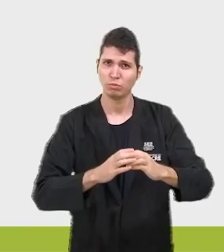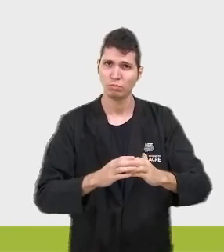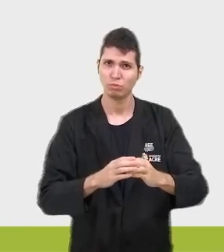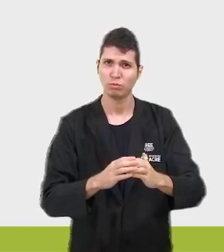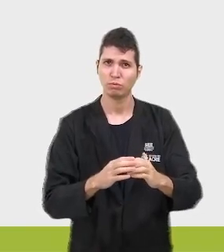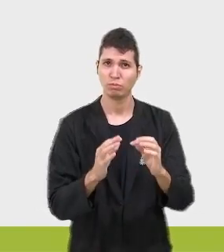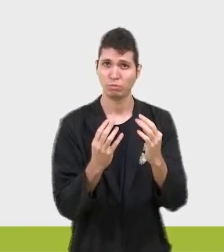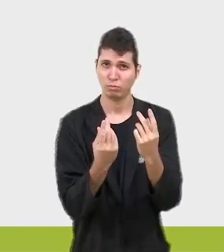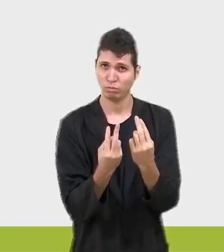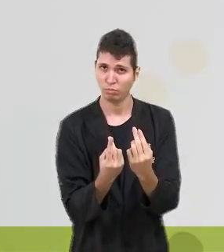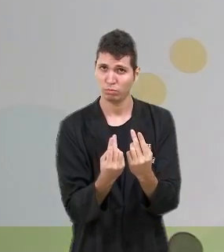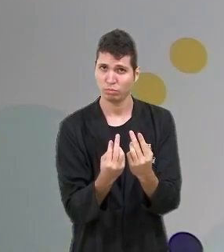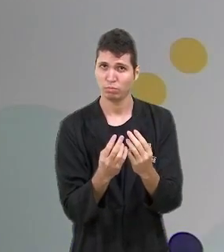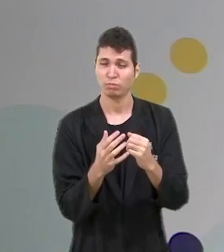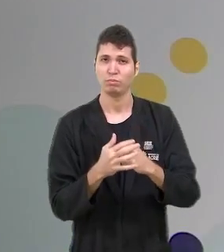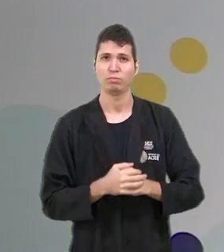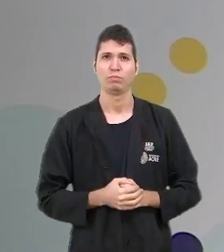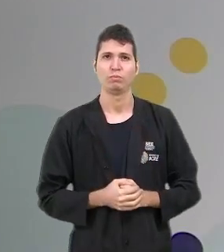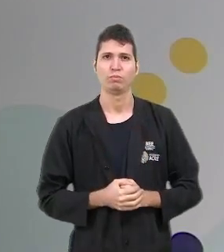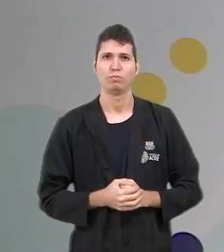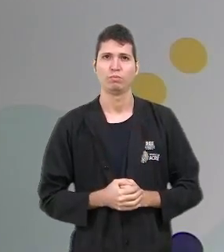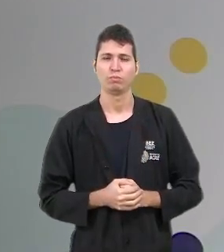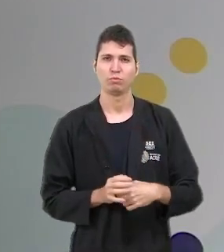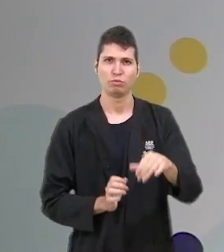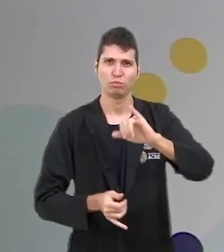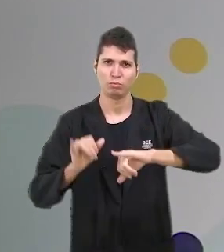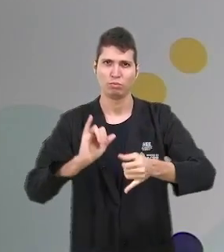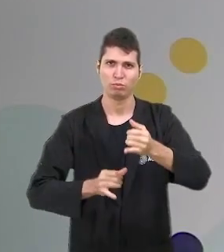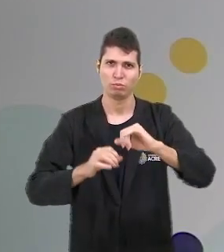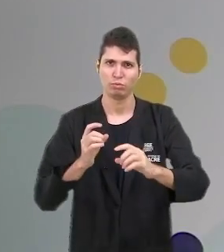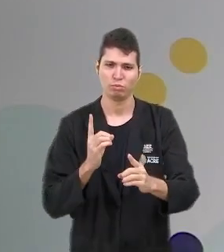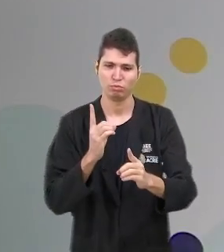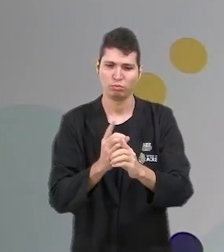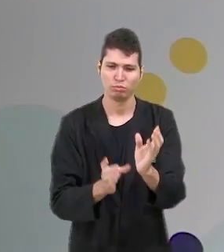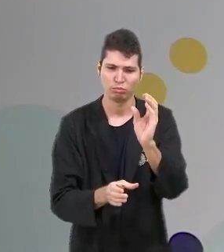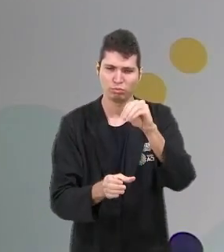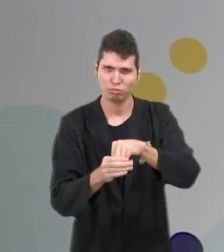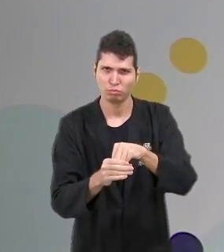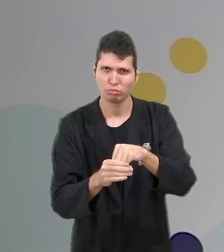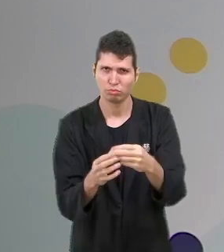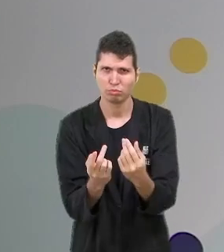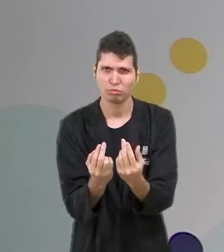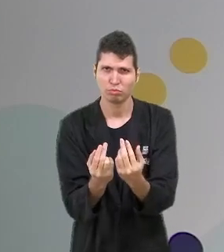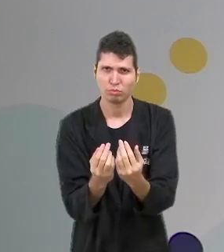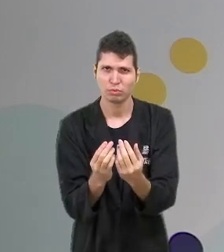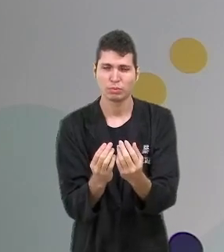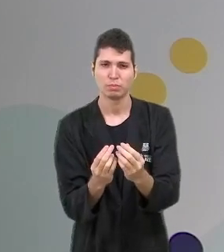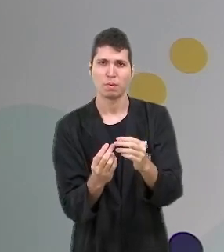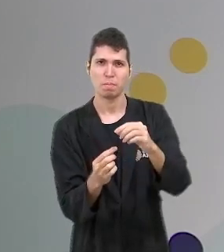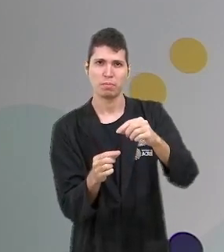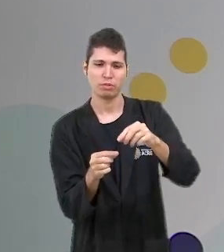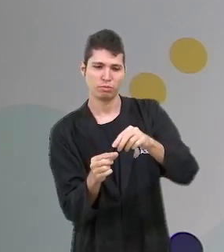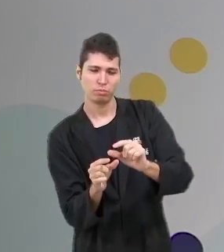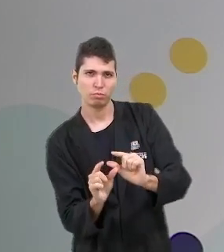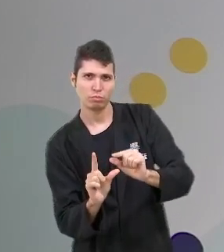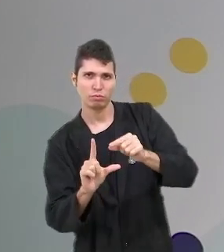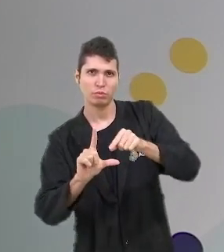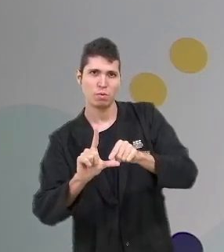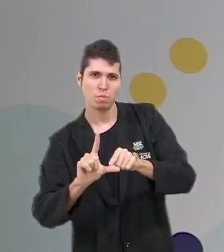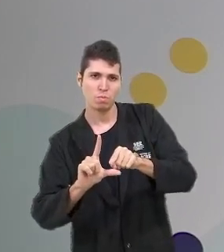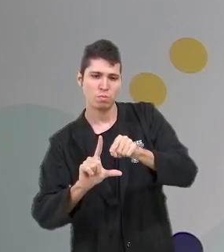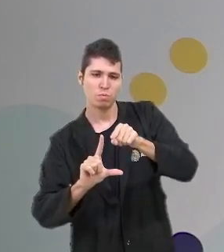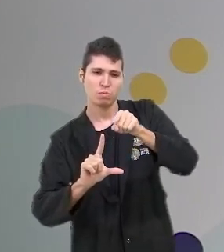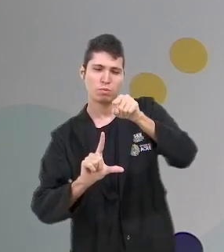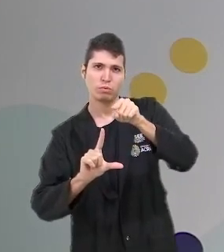no mesmo grupo, ou seja, aqueles elementos que se encontram lá na mesma coluna, eles vão